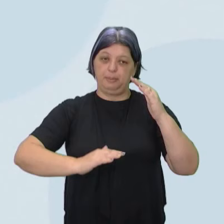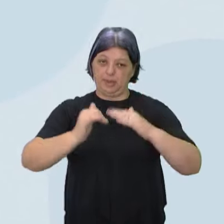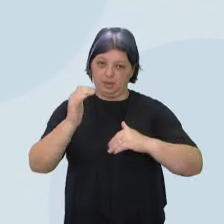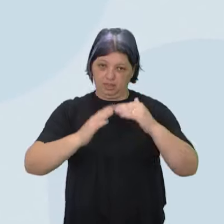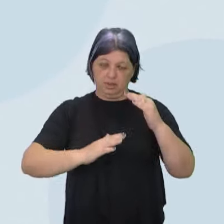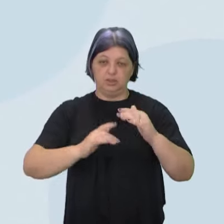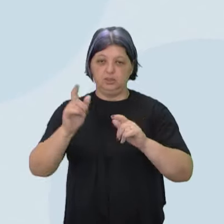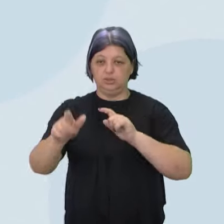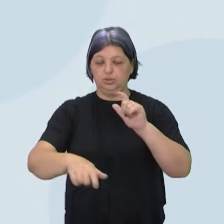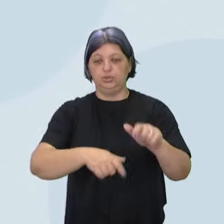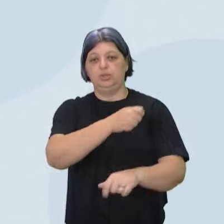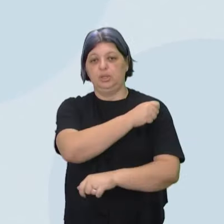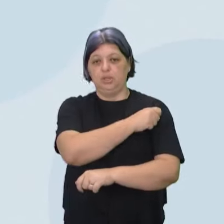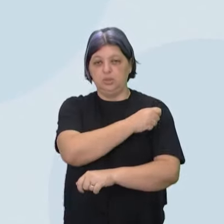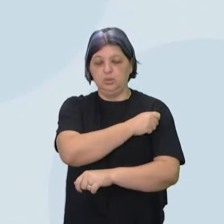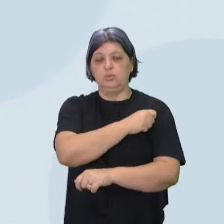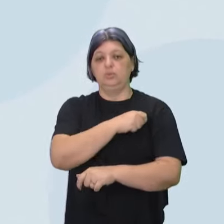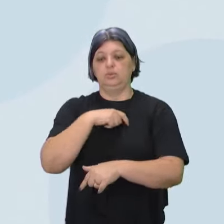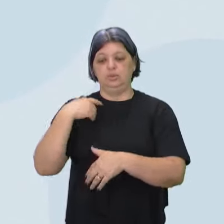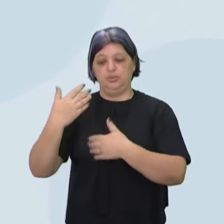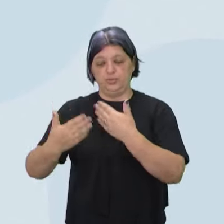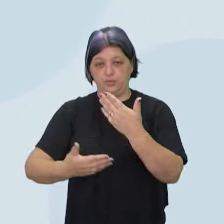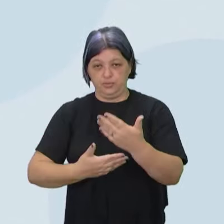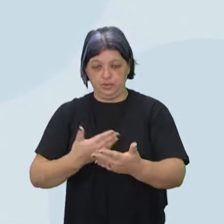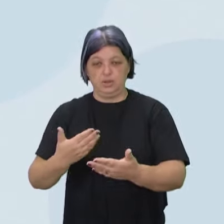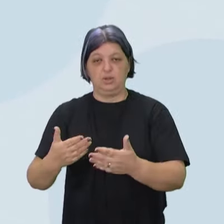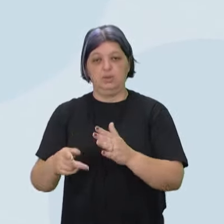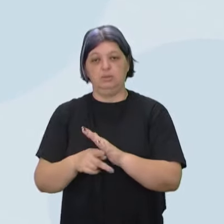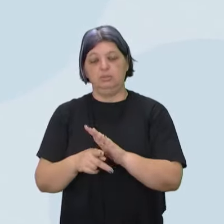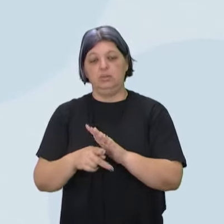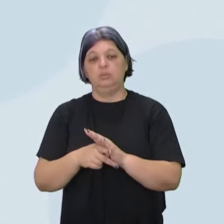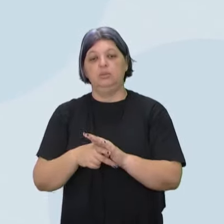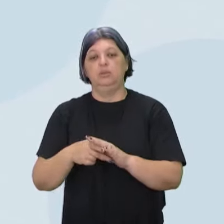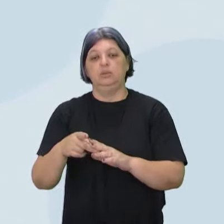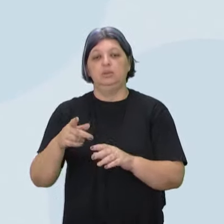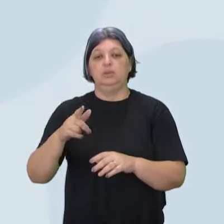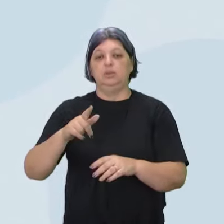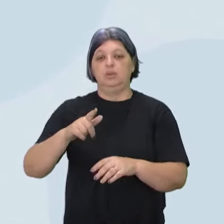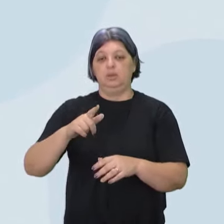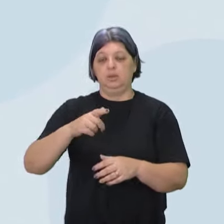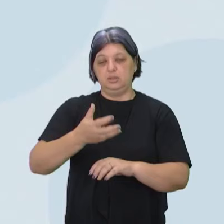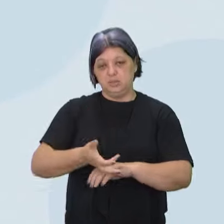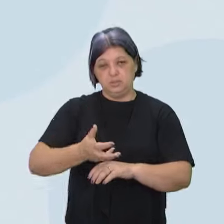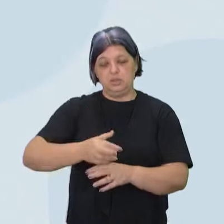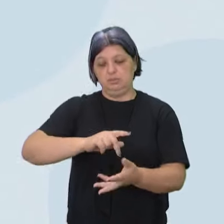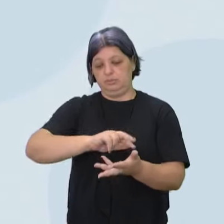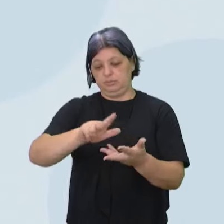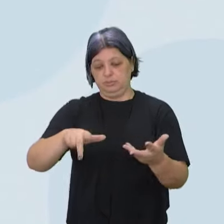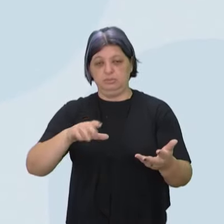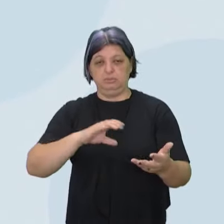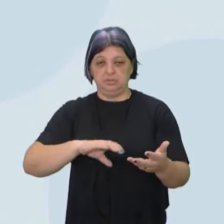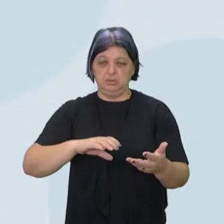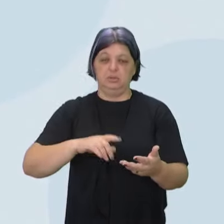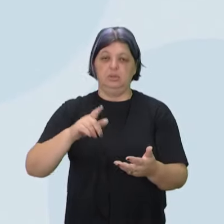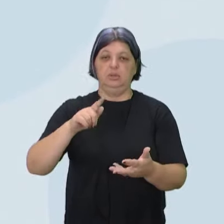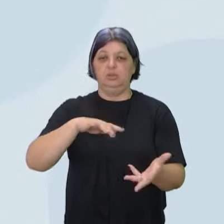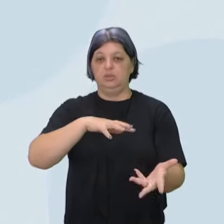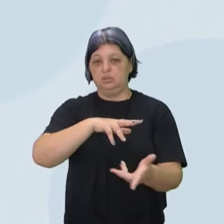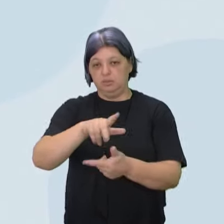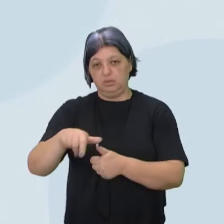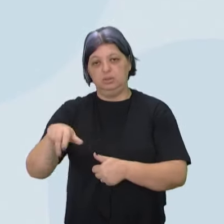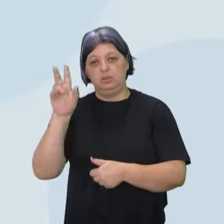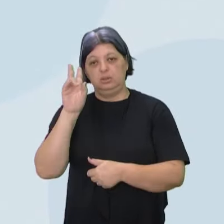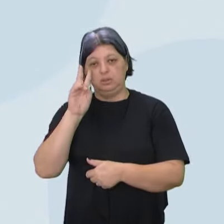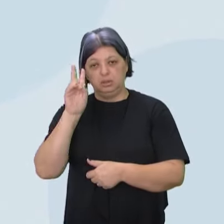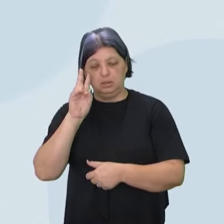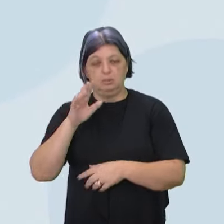alunos desenvolveram ao longo da formação geral básica, nos componentes de geografia, sociologia, filosofia, matemática, física, enfim. A